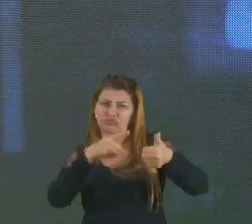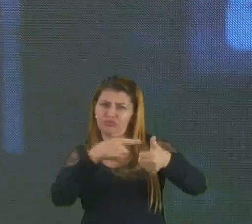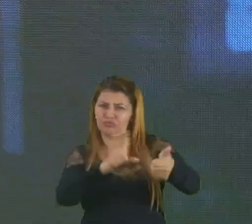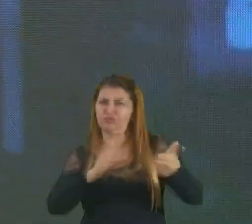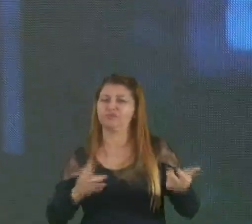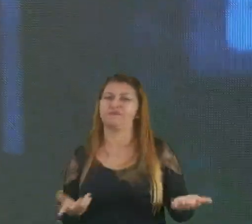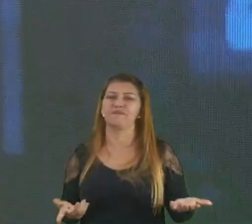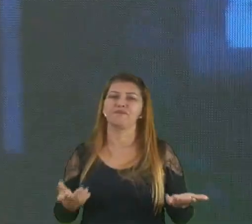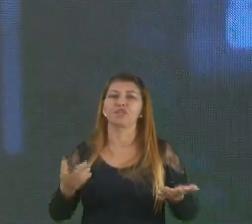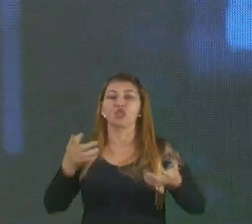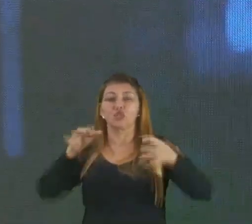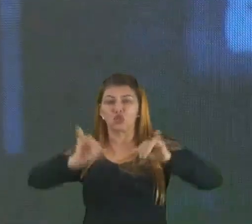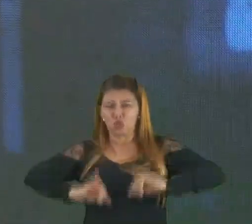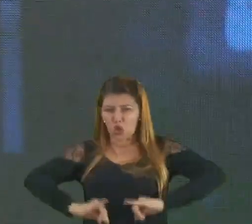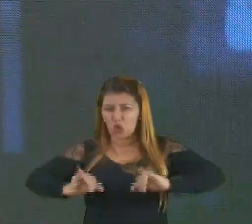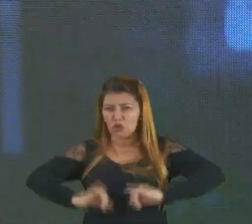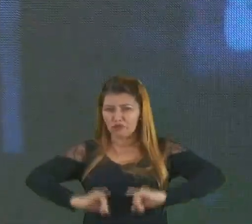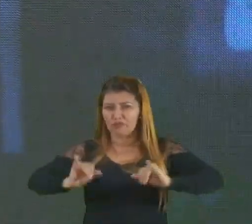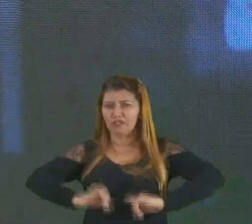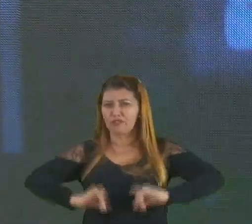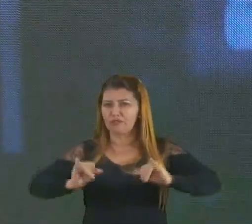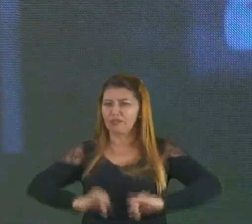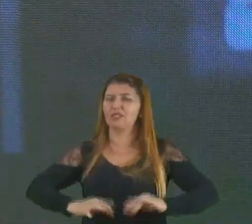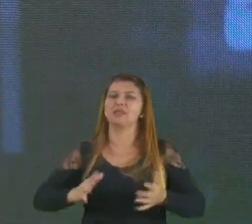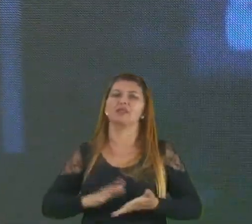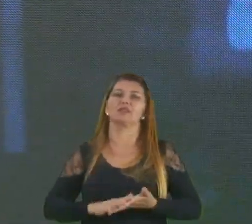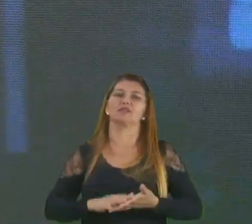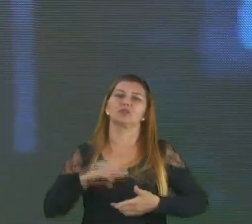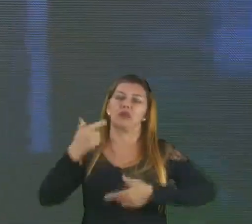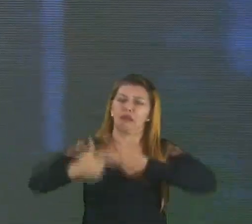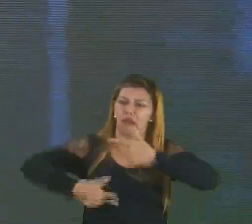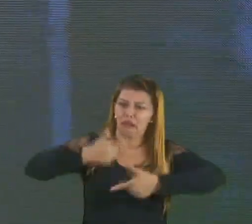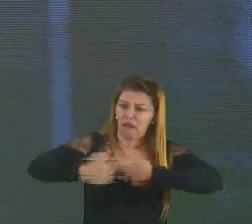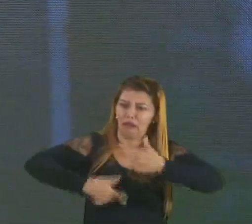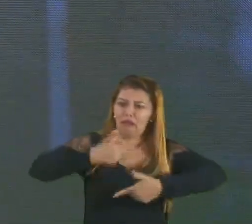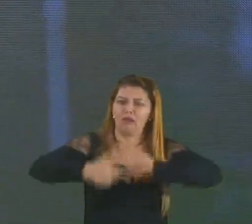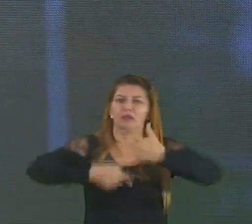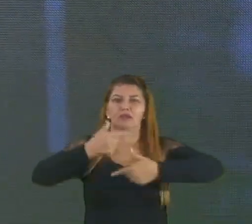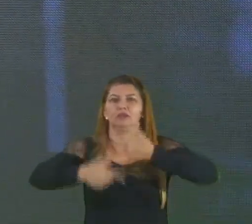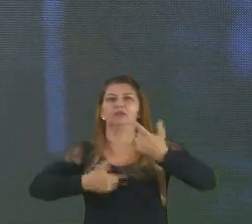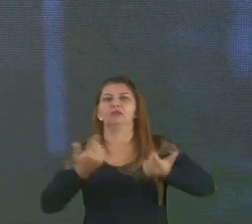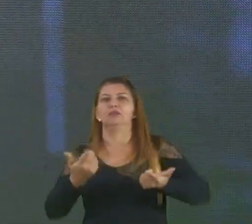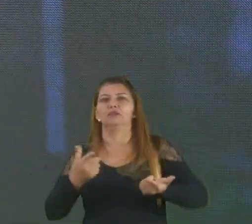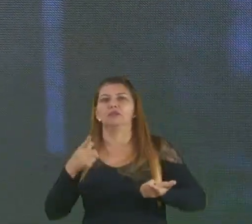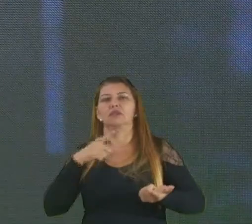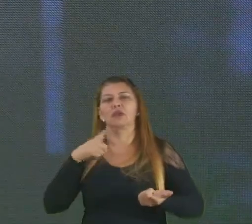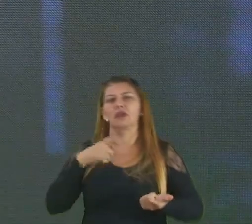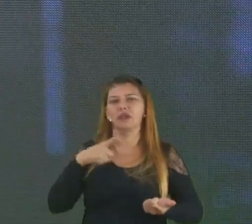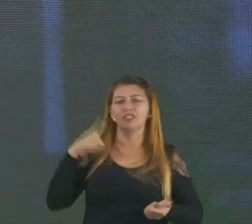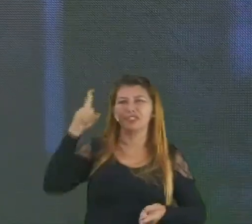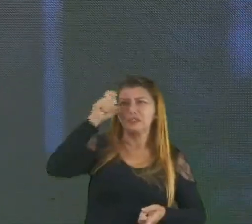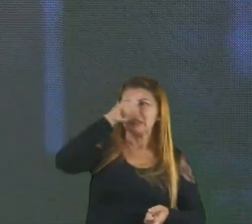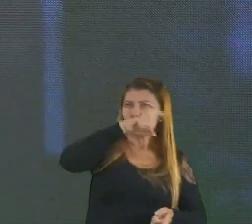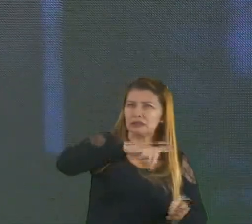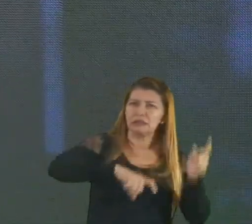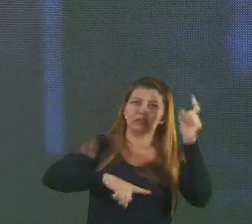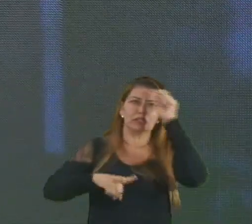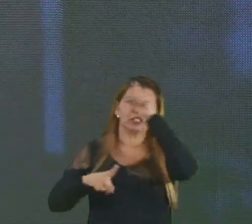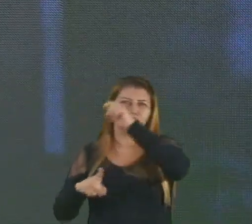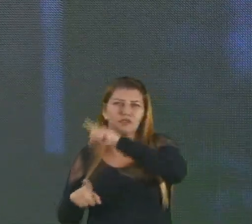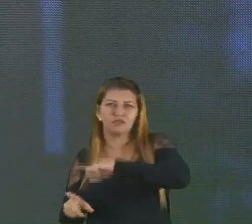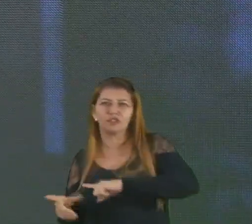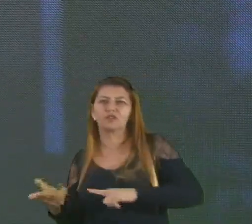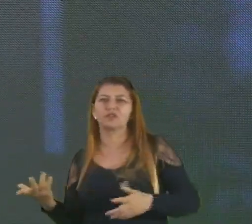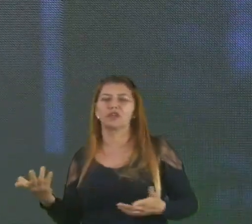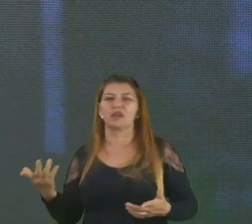haverá sofrimento, haverá luta, haverá tribulação, haverá dificuldade, haverá